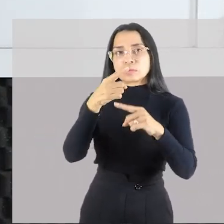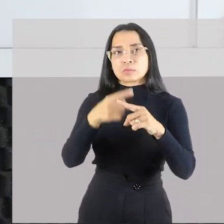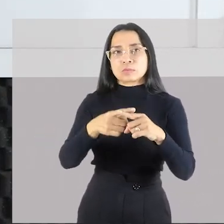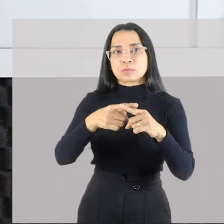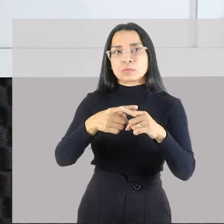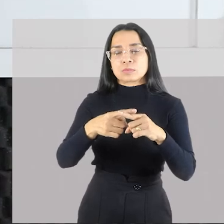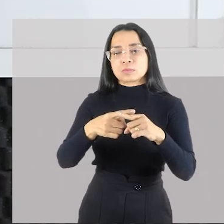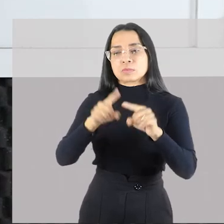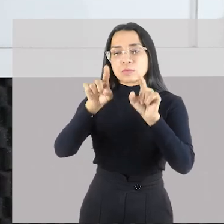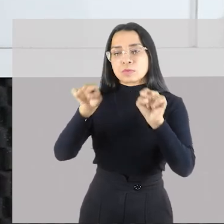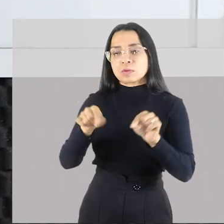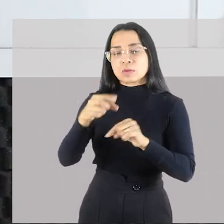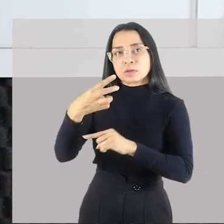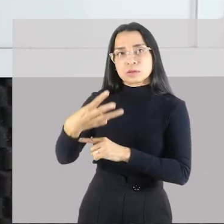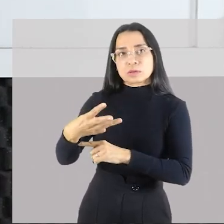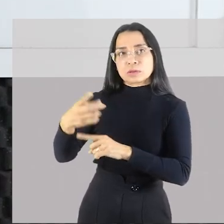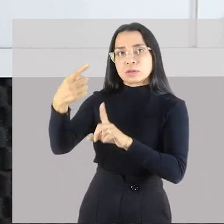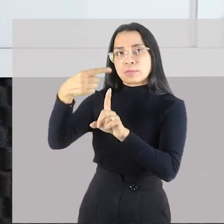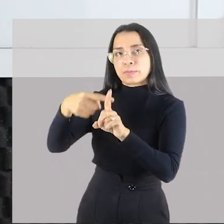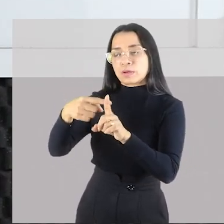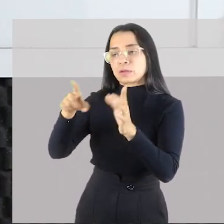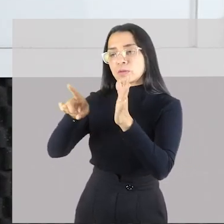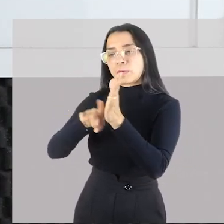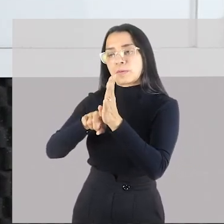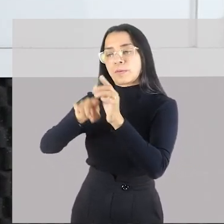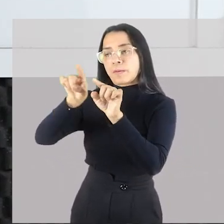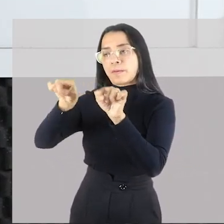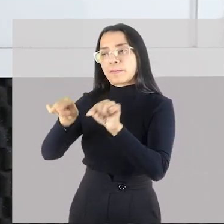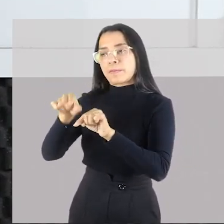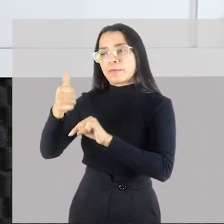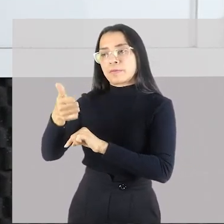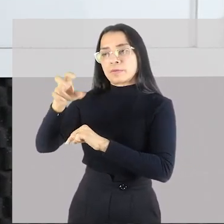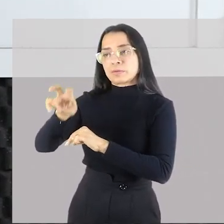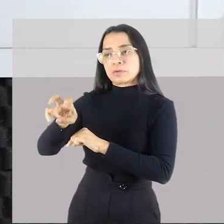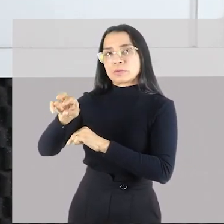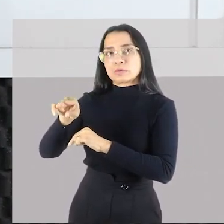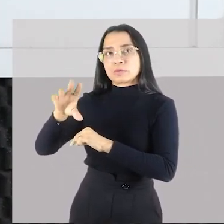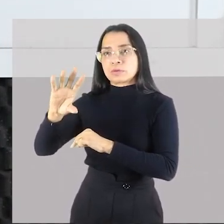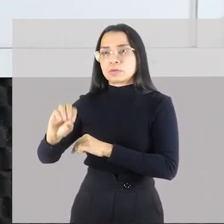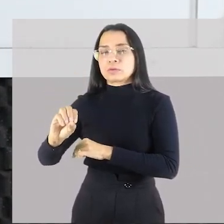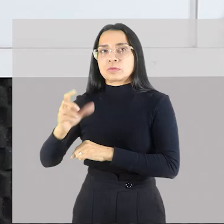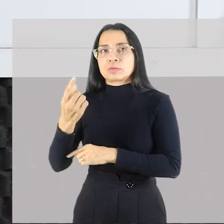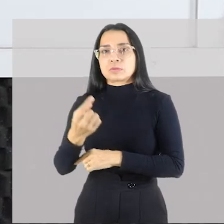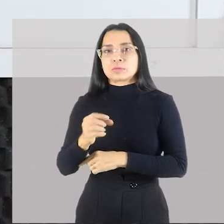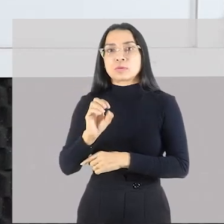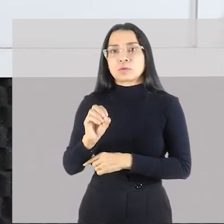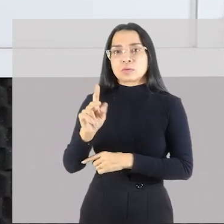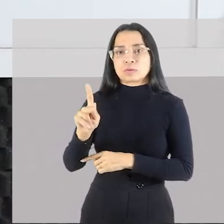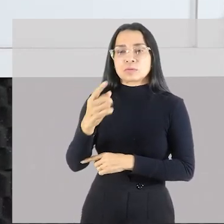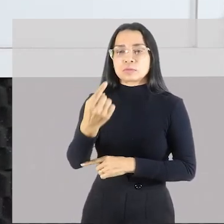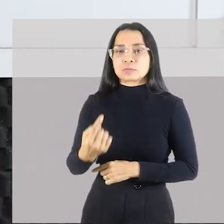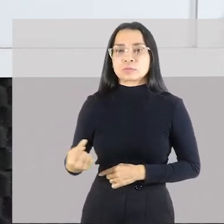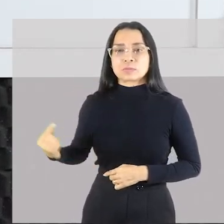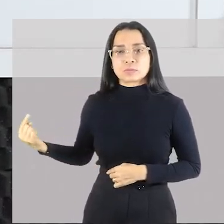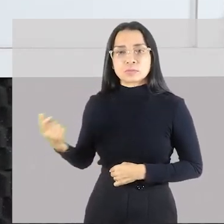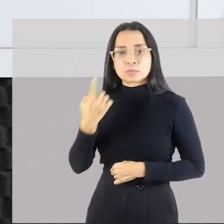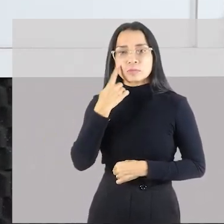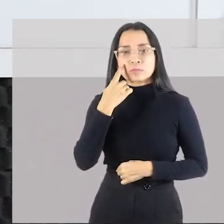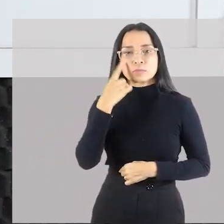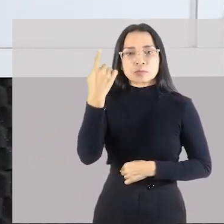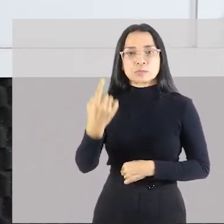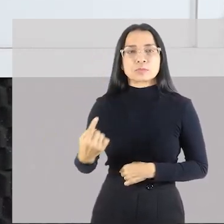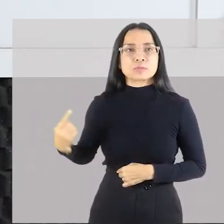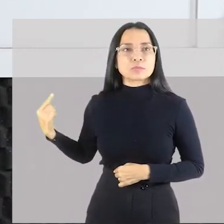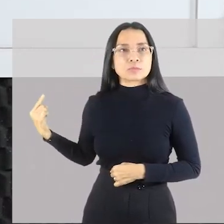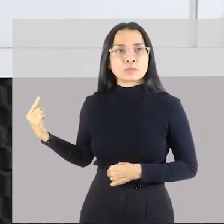mais o menos 15 igual a 0. Beleza? Olha, então vai ficar